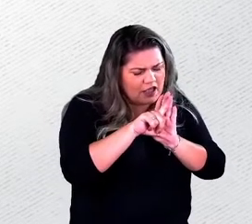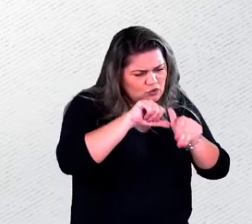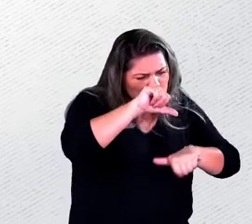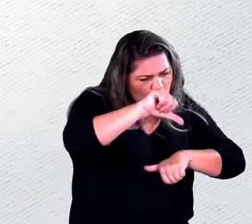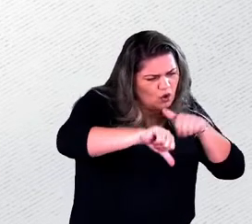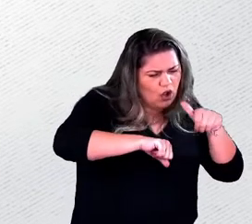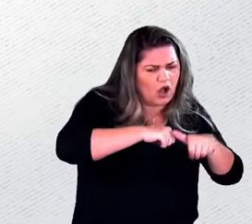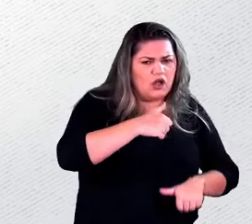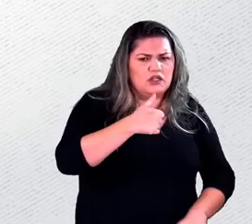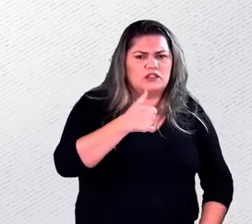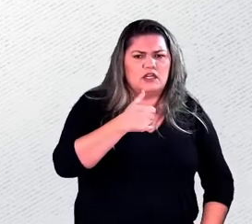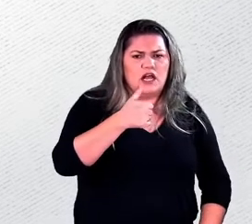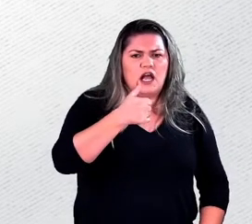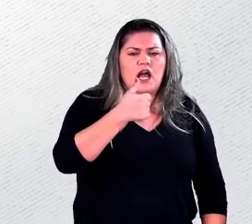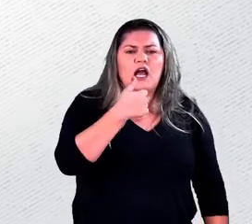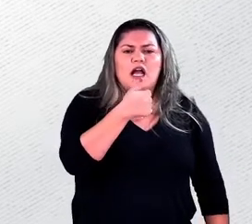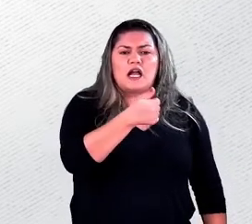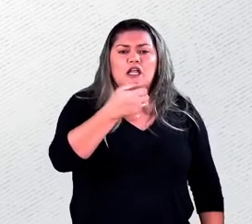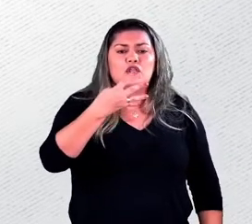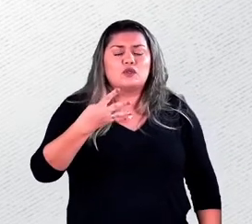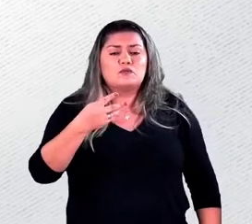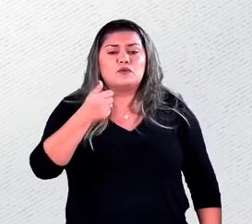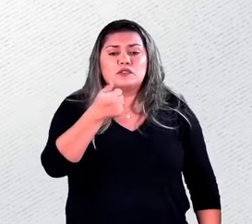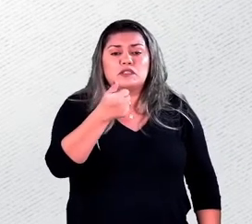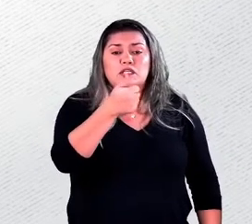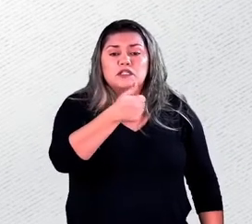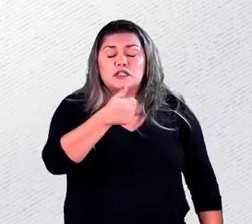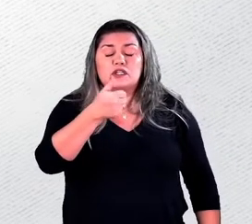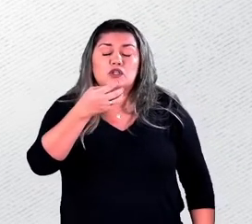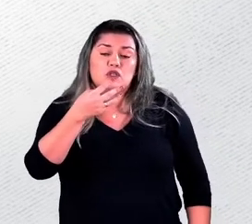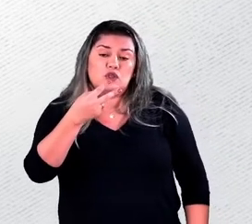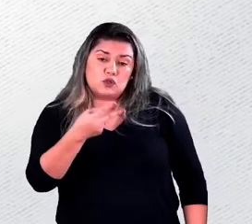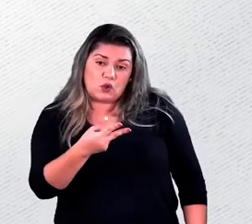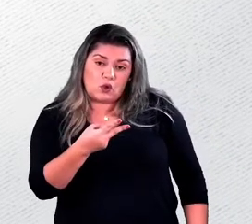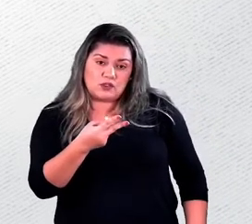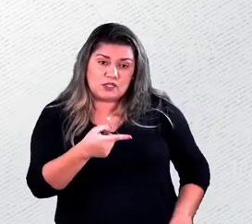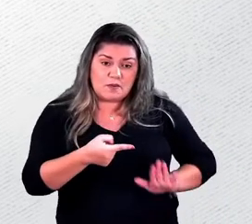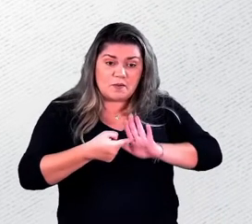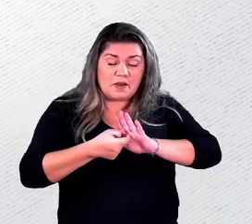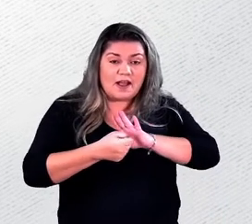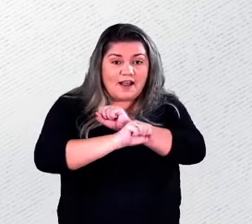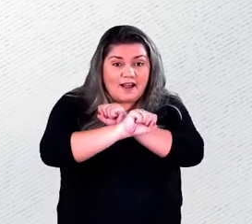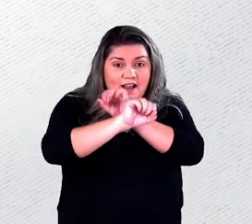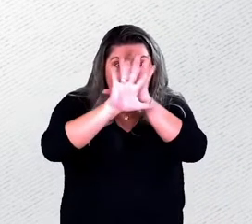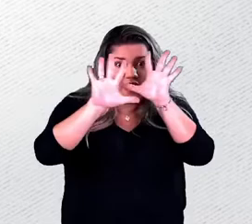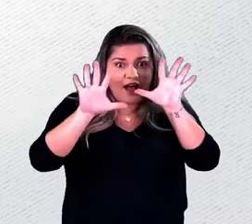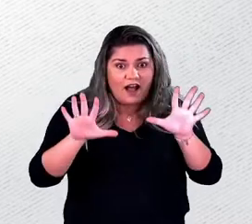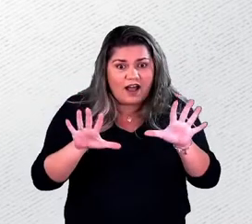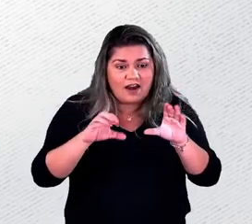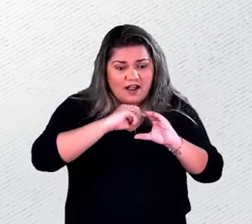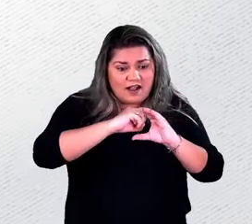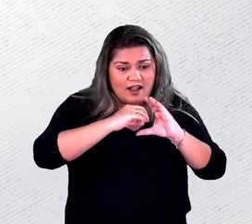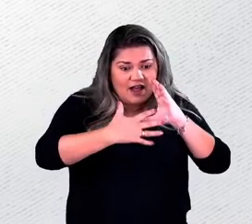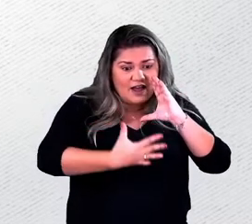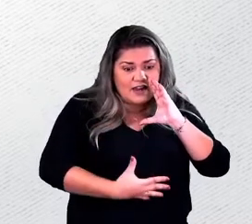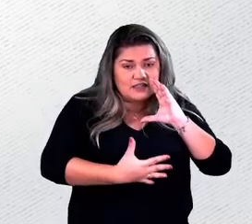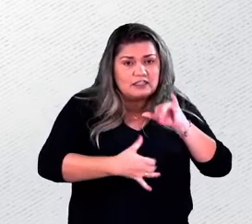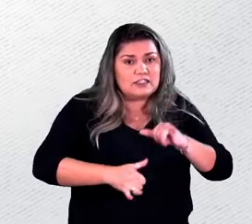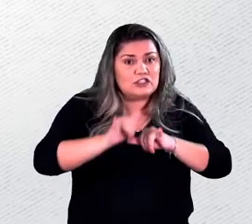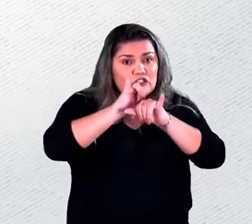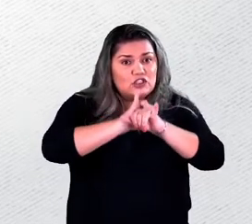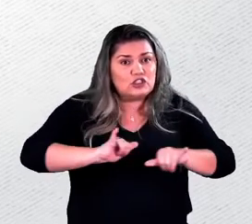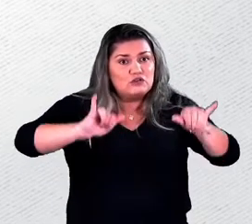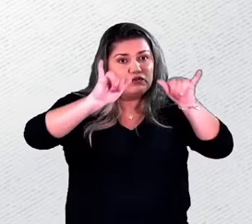14112 e deixa muito clara a característica publicista dessas ferramentas me